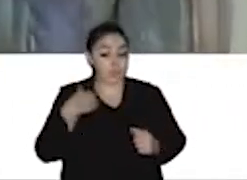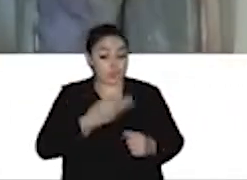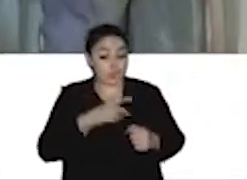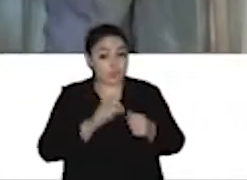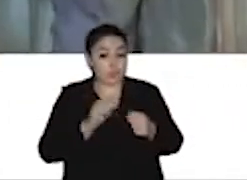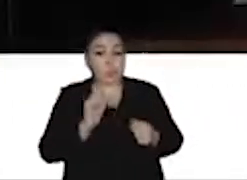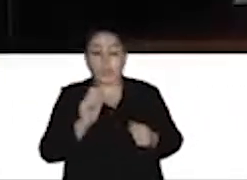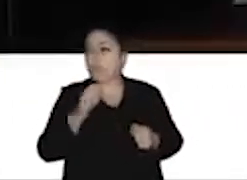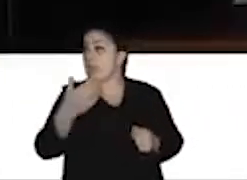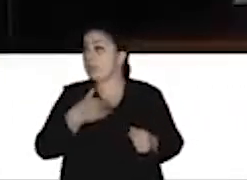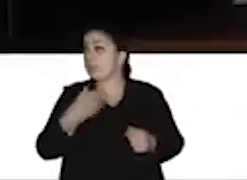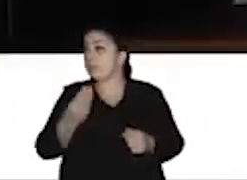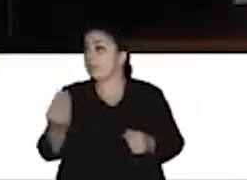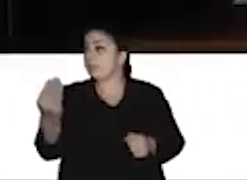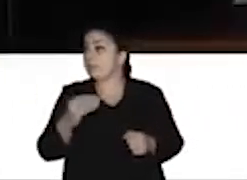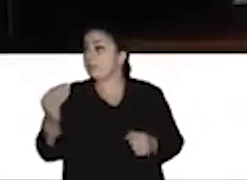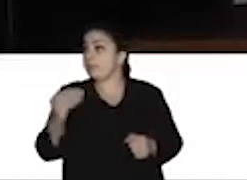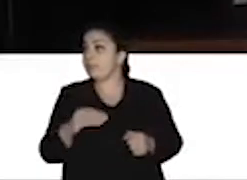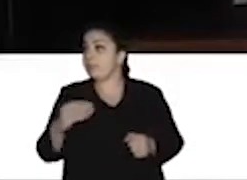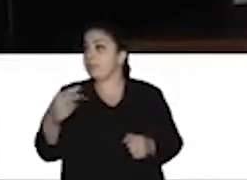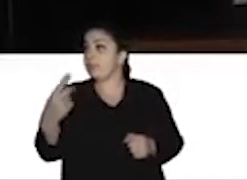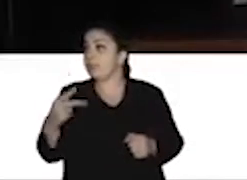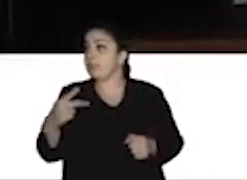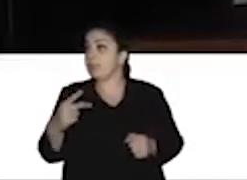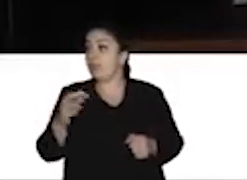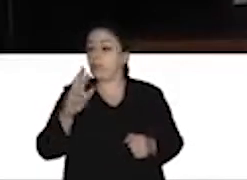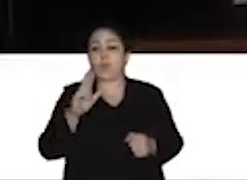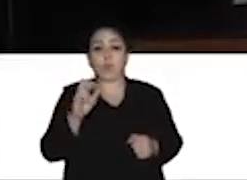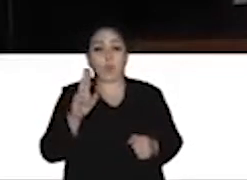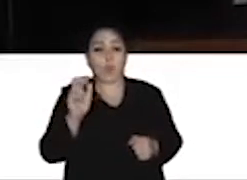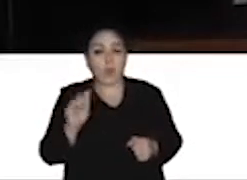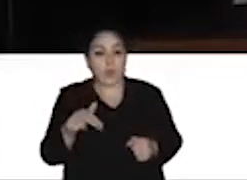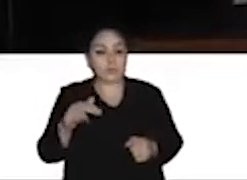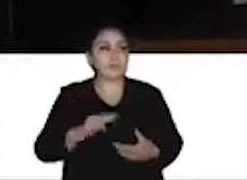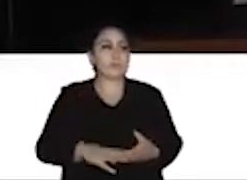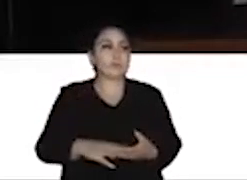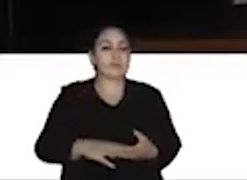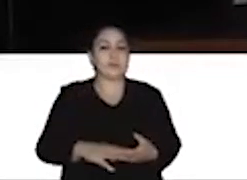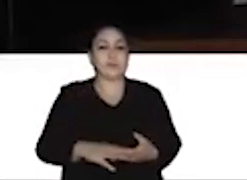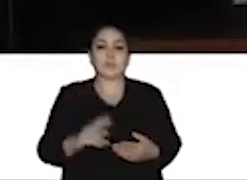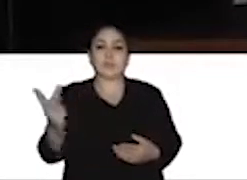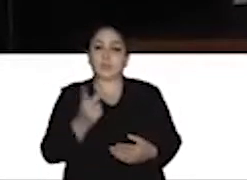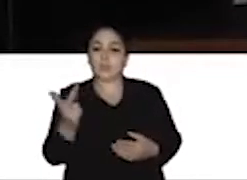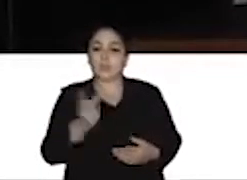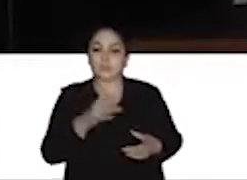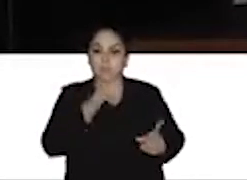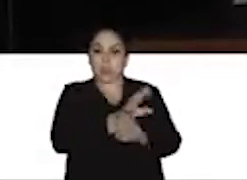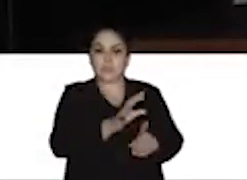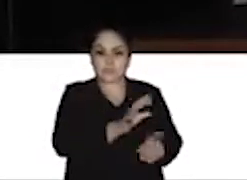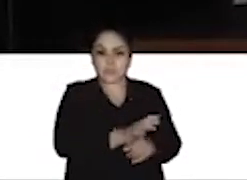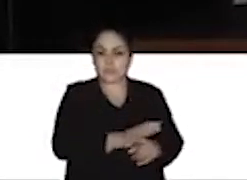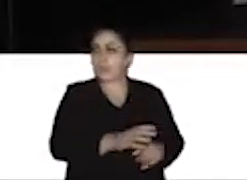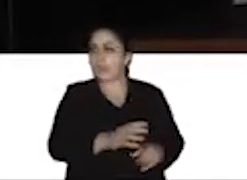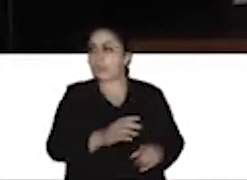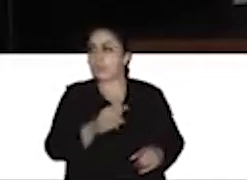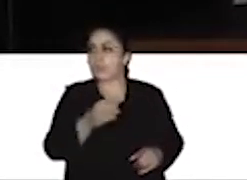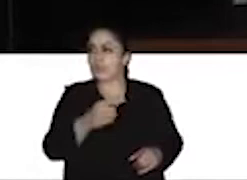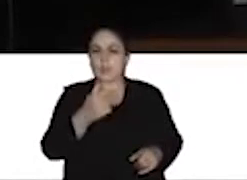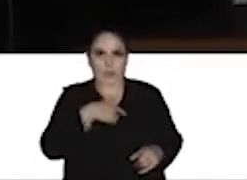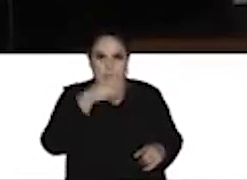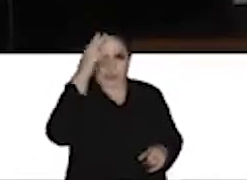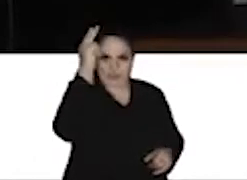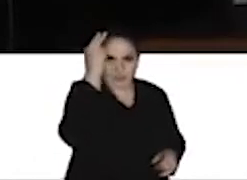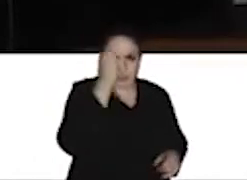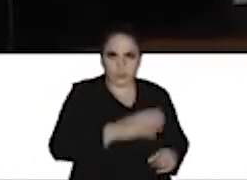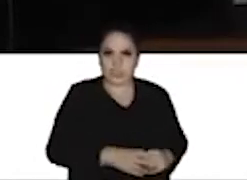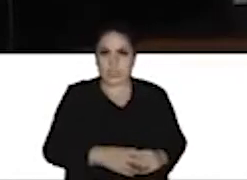seguinte. Eu jogo o teu Juan contra as duas tambeiras da Lalica. O meu